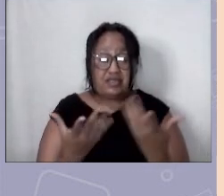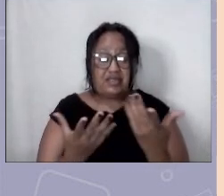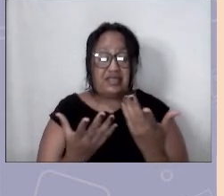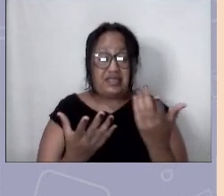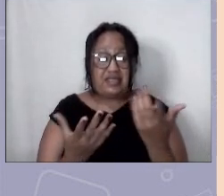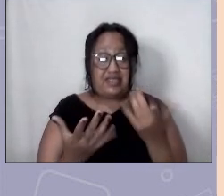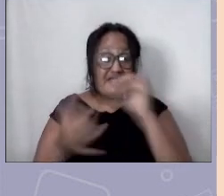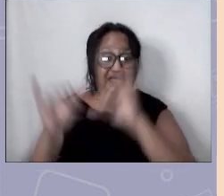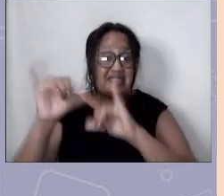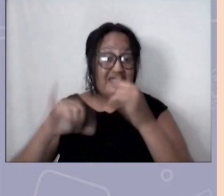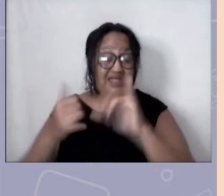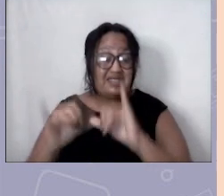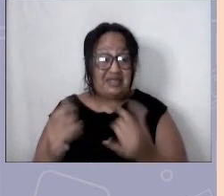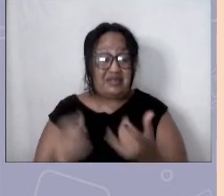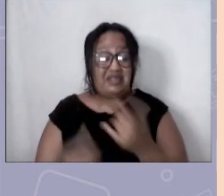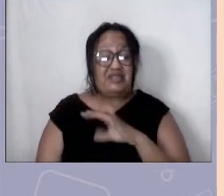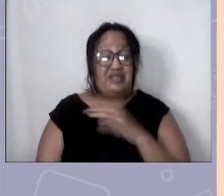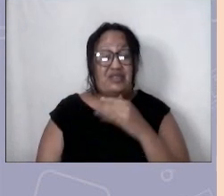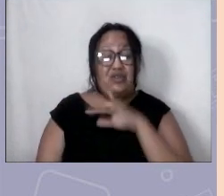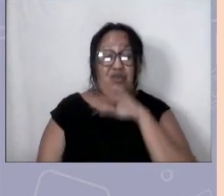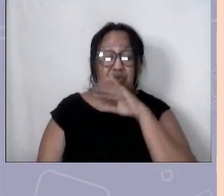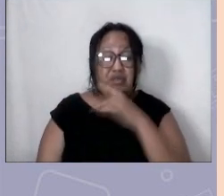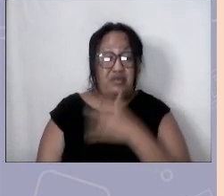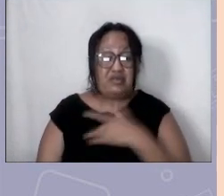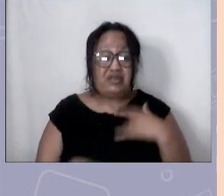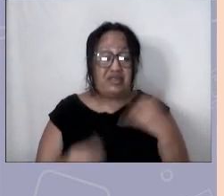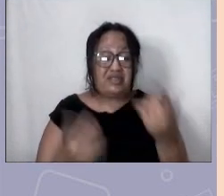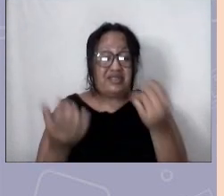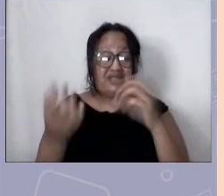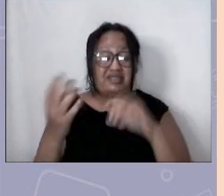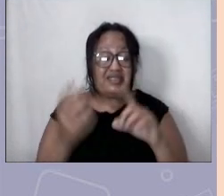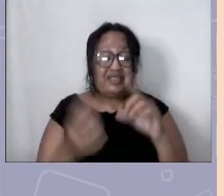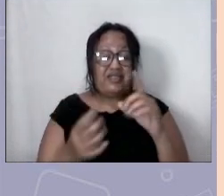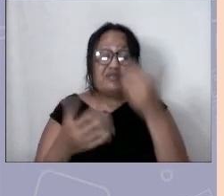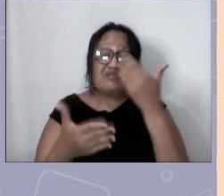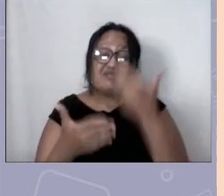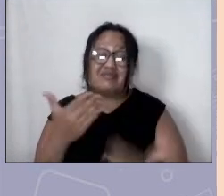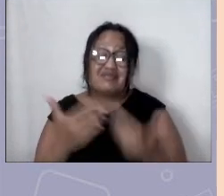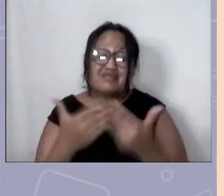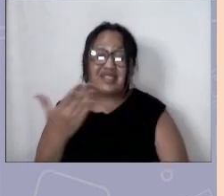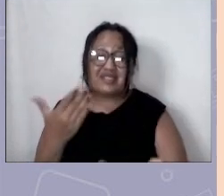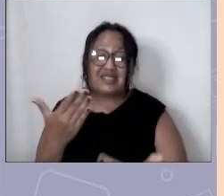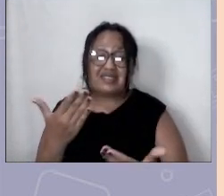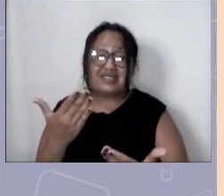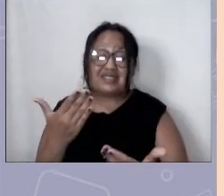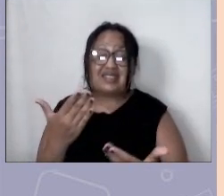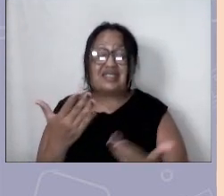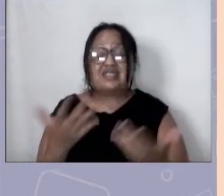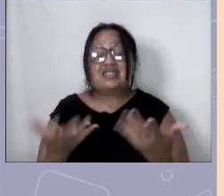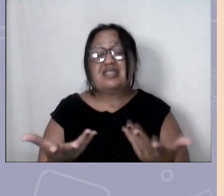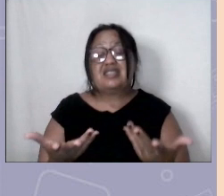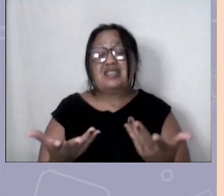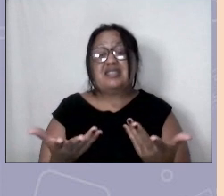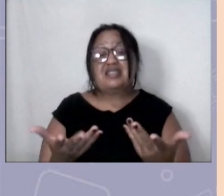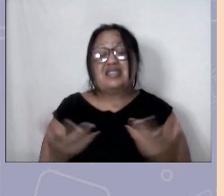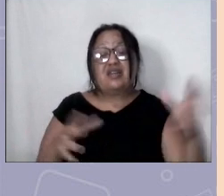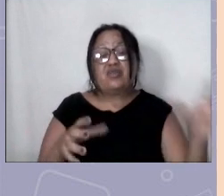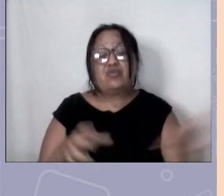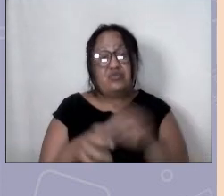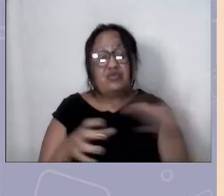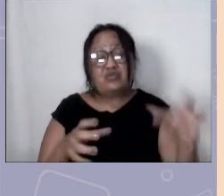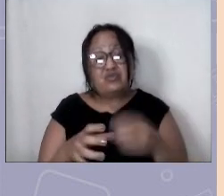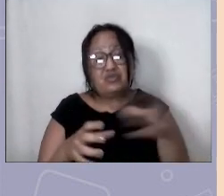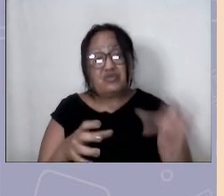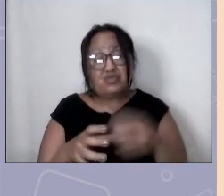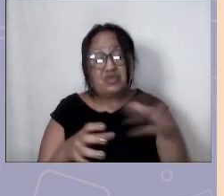biopesticidas etc e aí ele vai ter esse efeito bioacumulativo e vai de bioacumulação e vai se acumulando aí ao longo de toda a